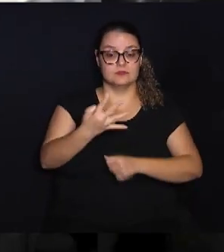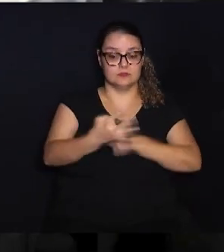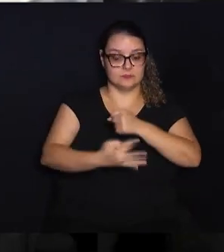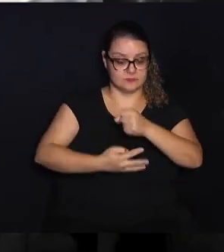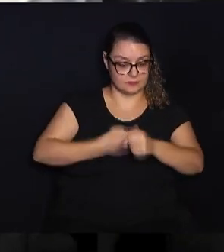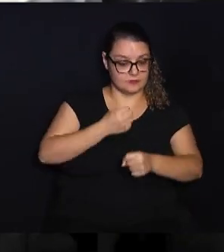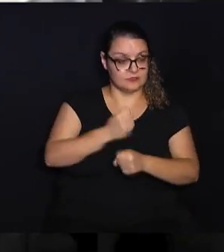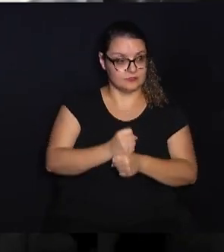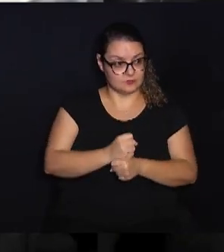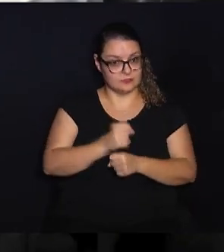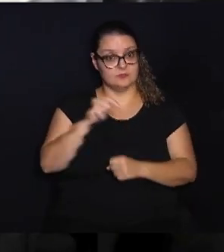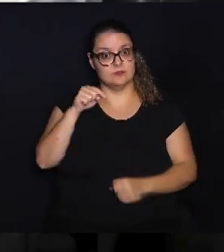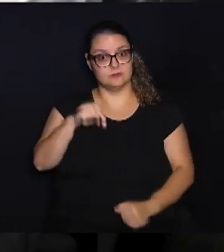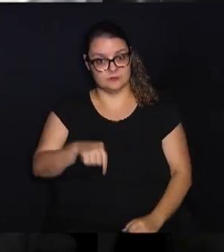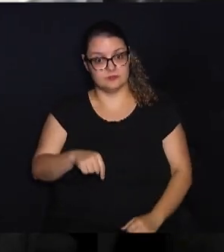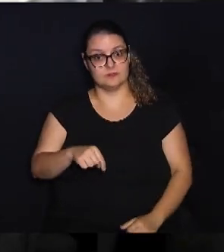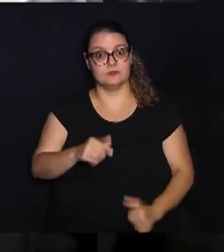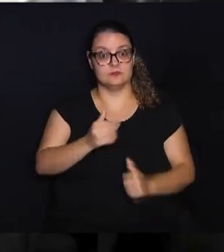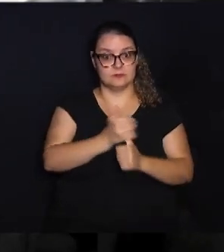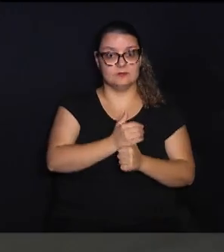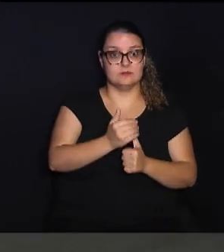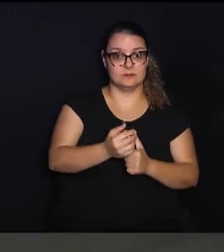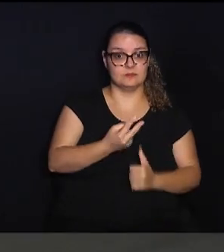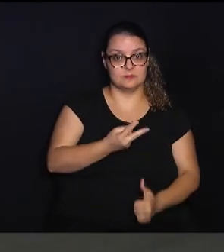anos aqui no mandato